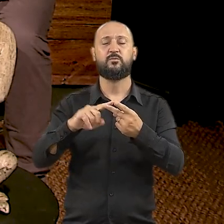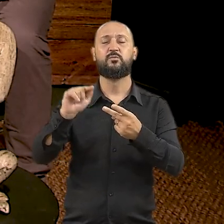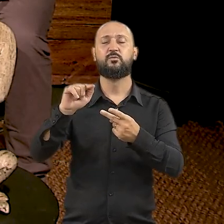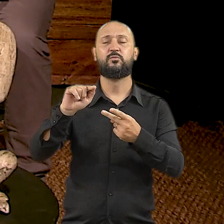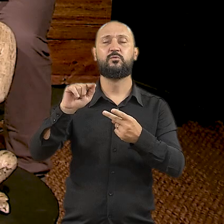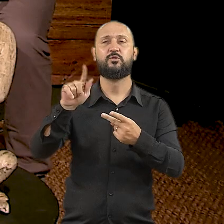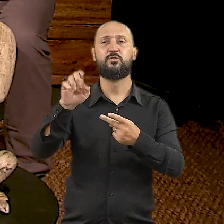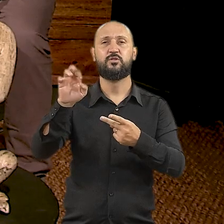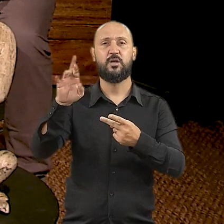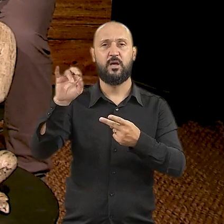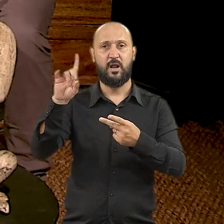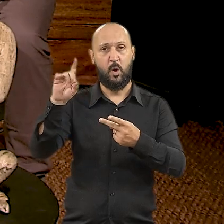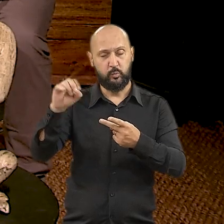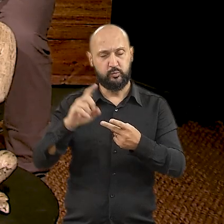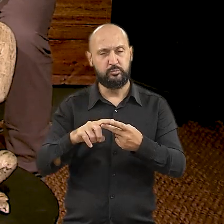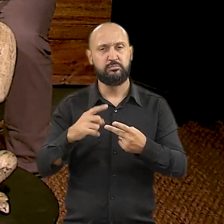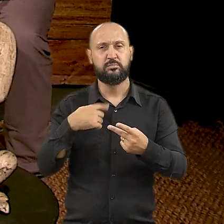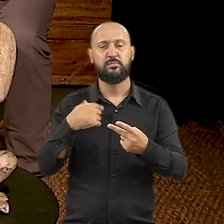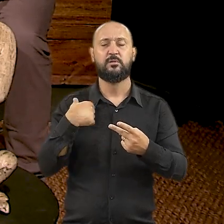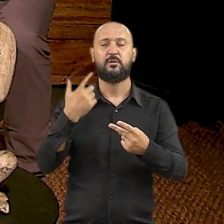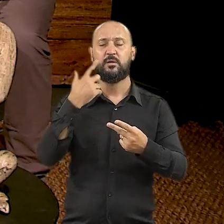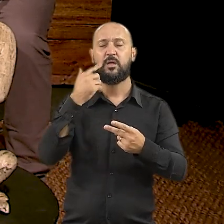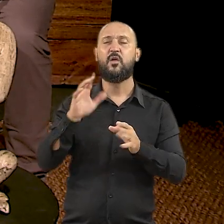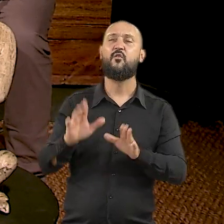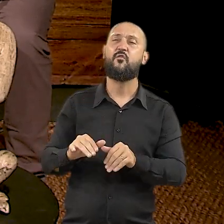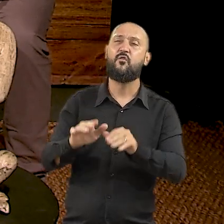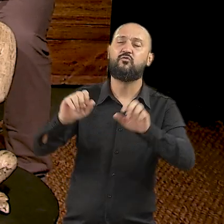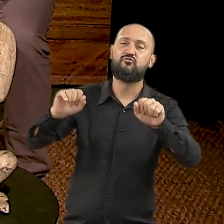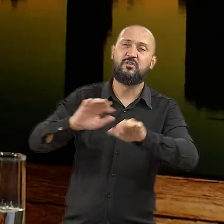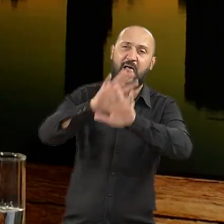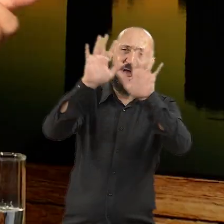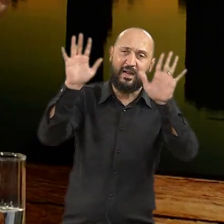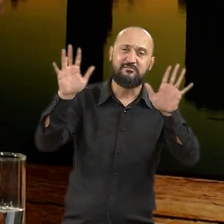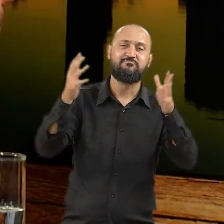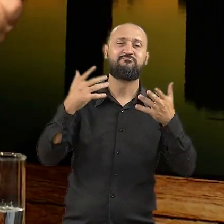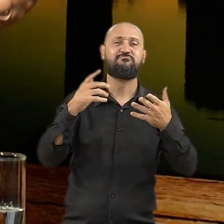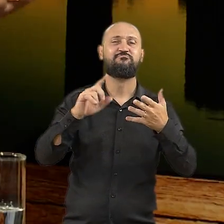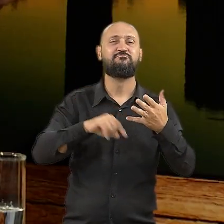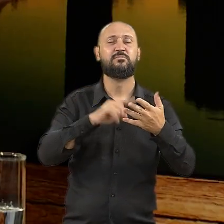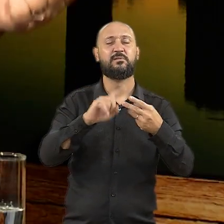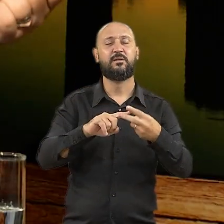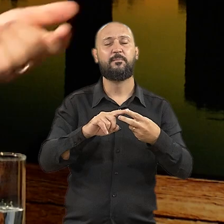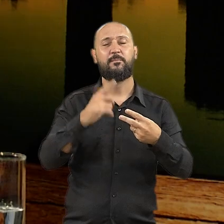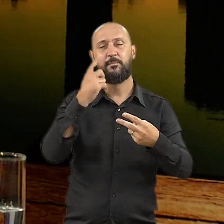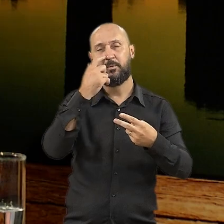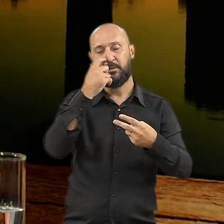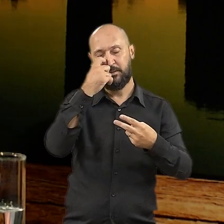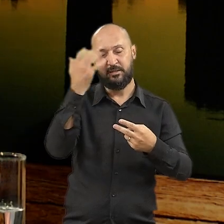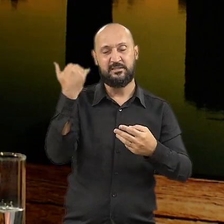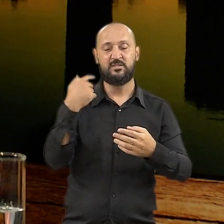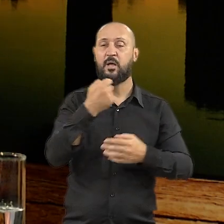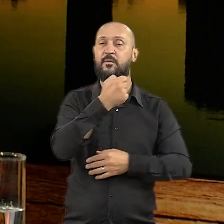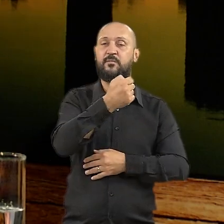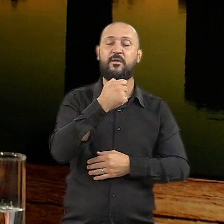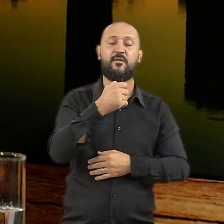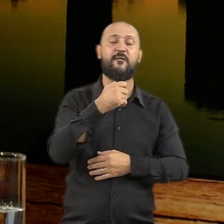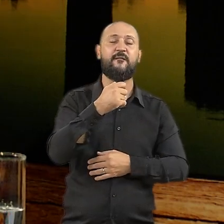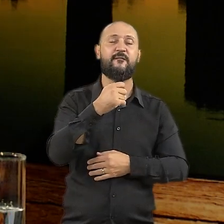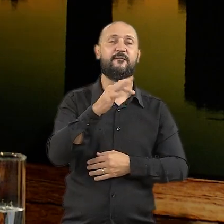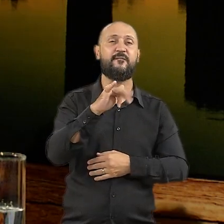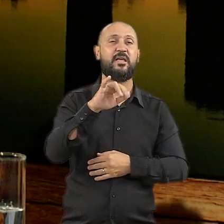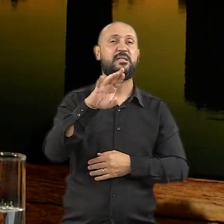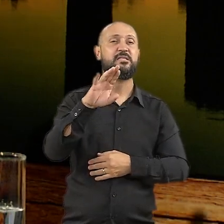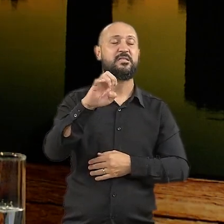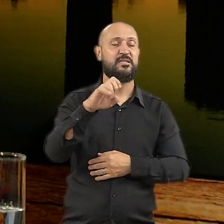do Geraldo Espíndola. Ele em Voos Claros, eles fizeram juntos. Depois o Fez, esses dias me entrevistei o